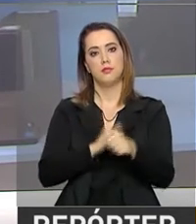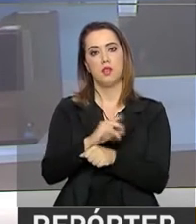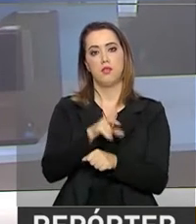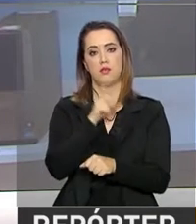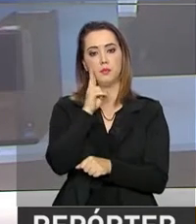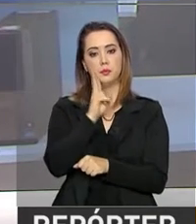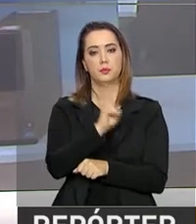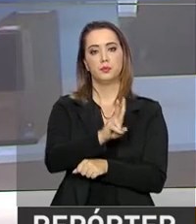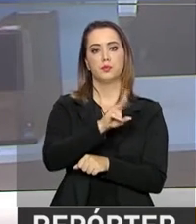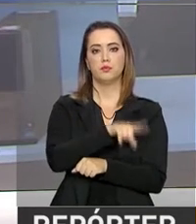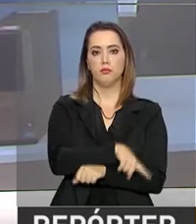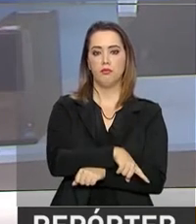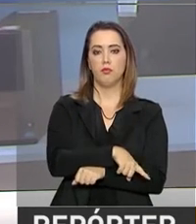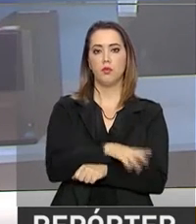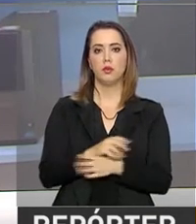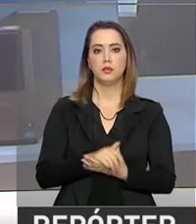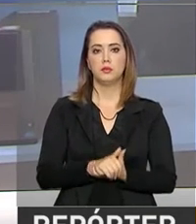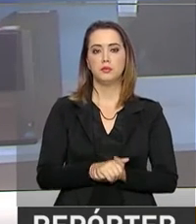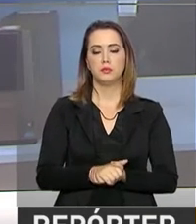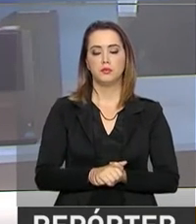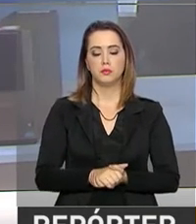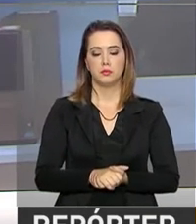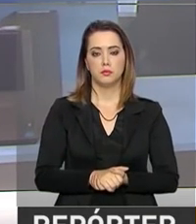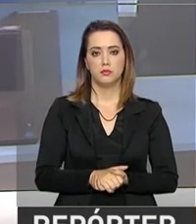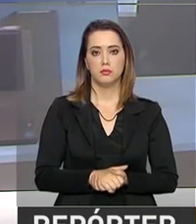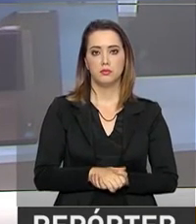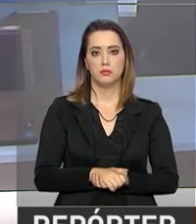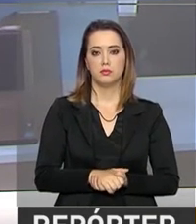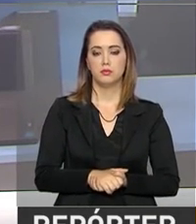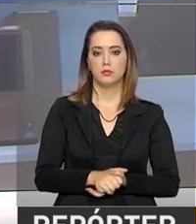na página da Previdência na internet www.previdencia.gov.br